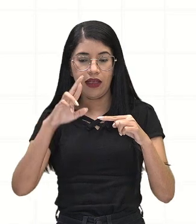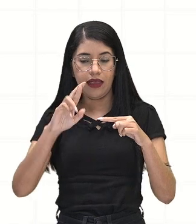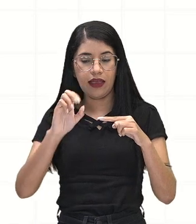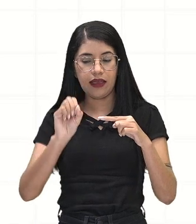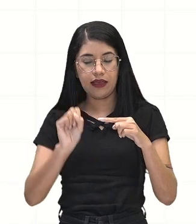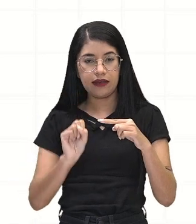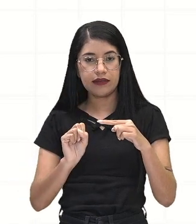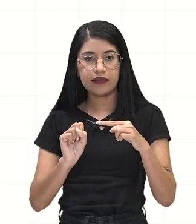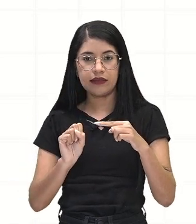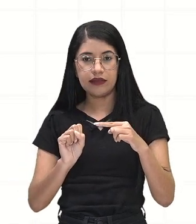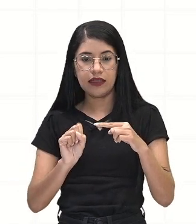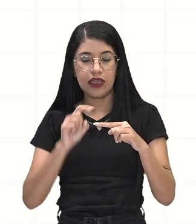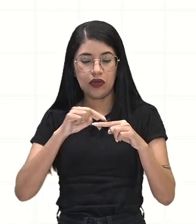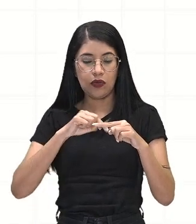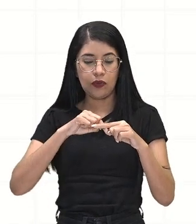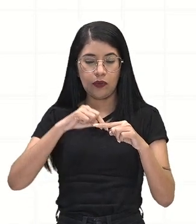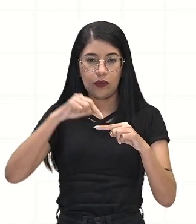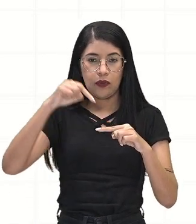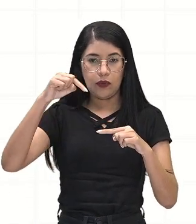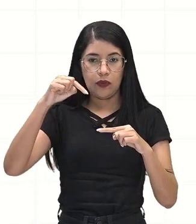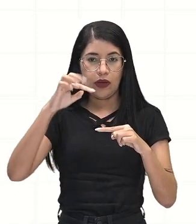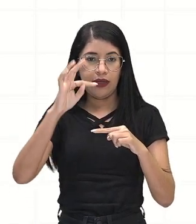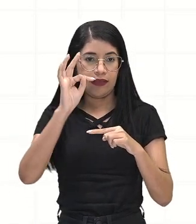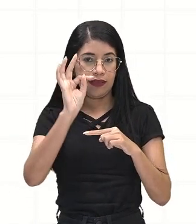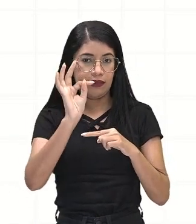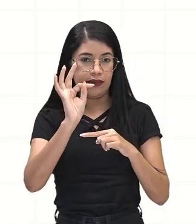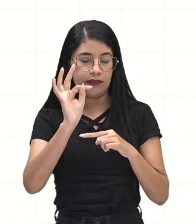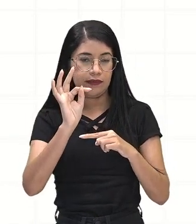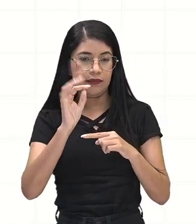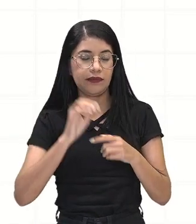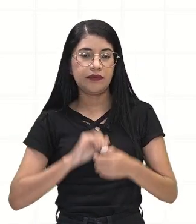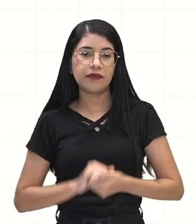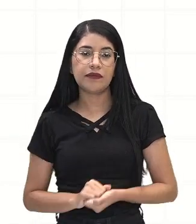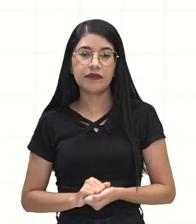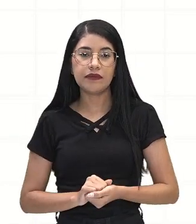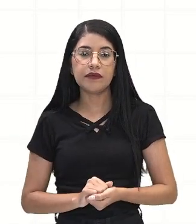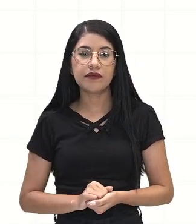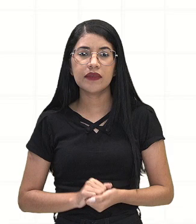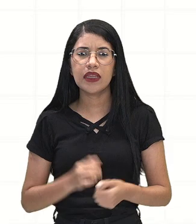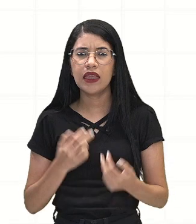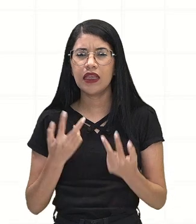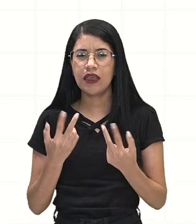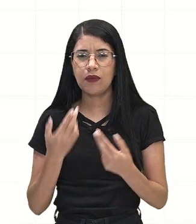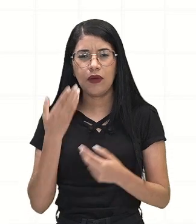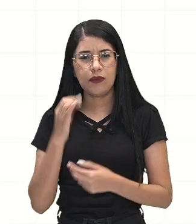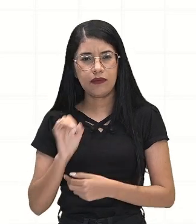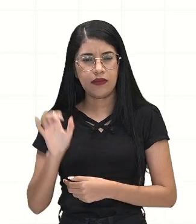uma transversal, que seria a nossa reta T, beleza?